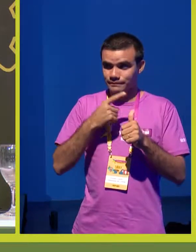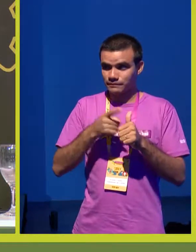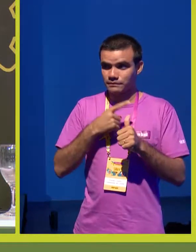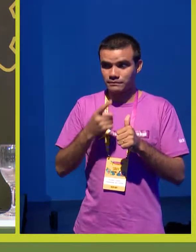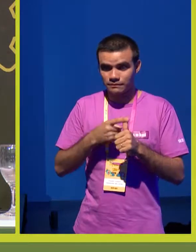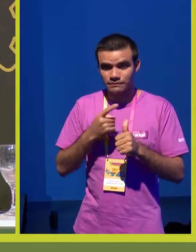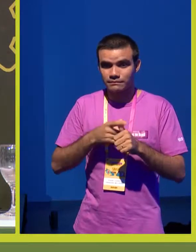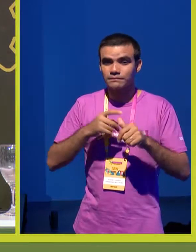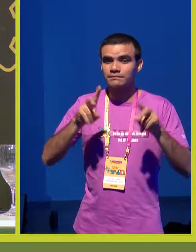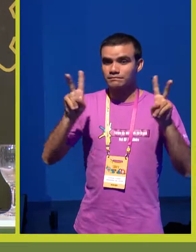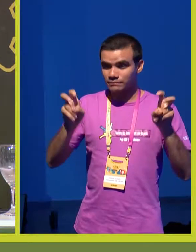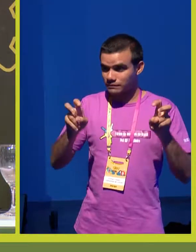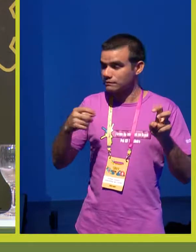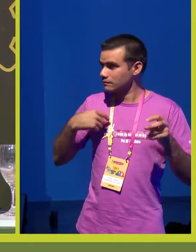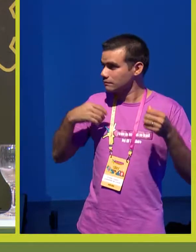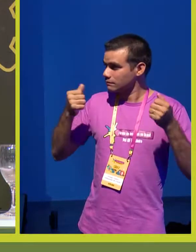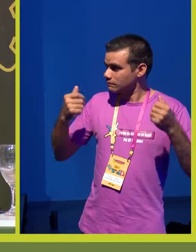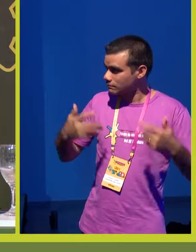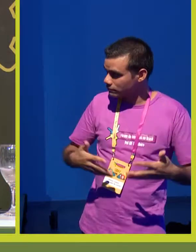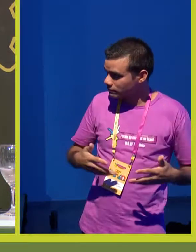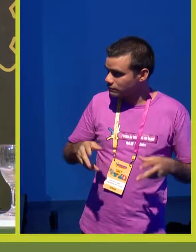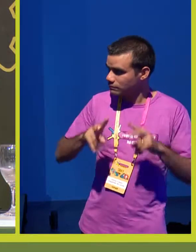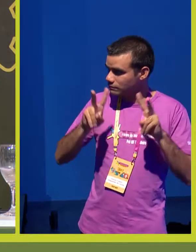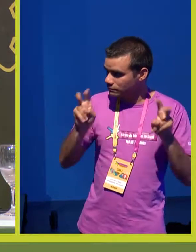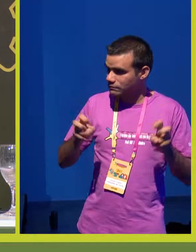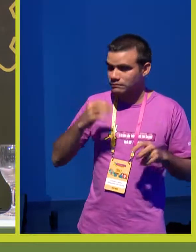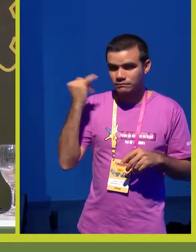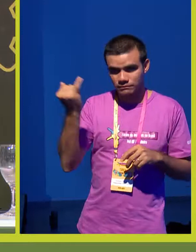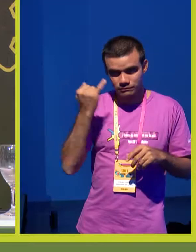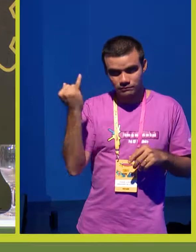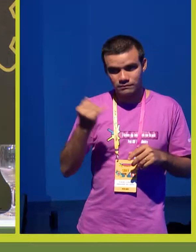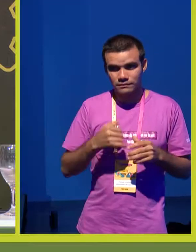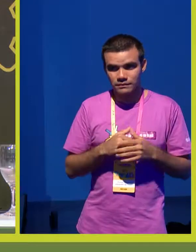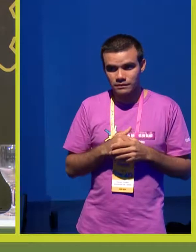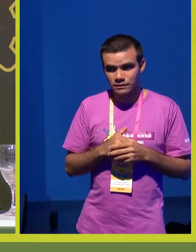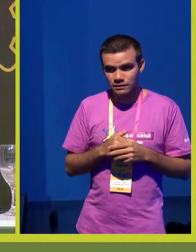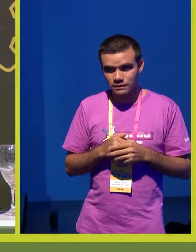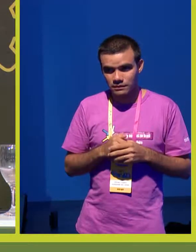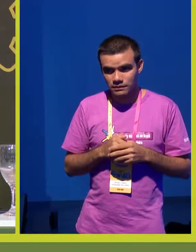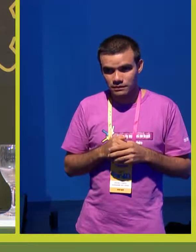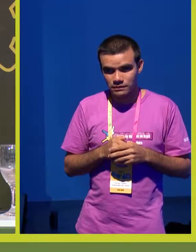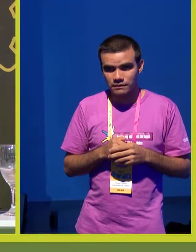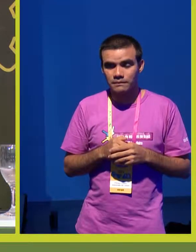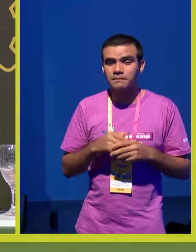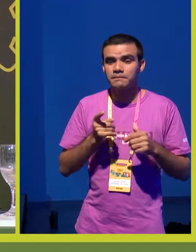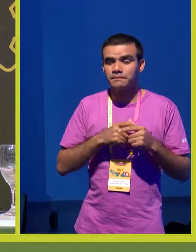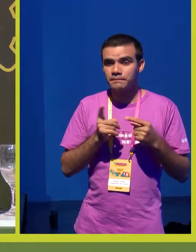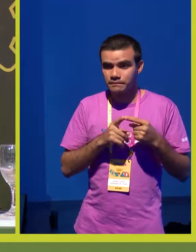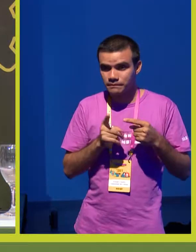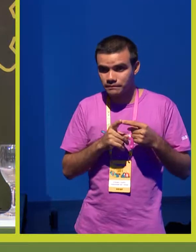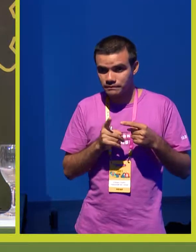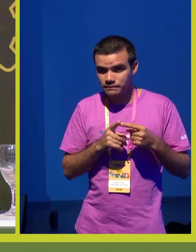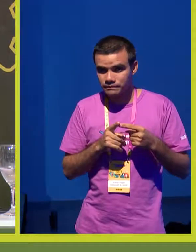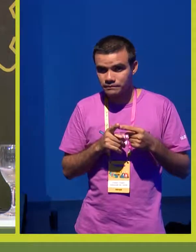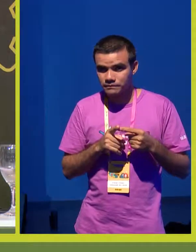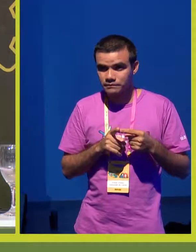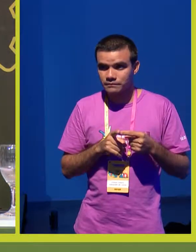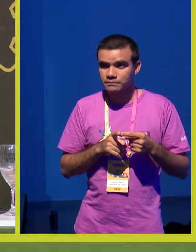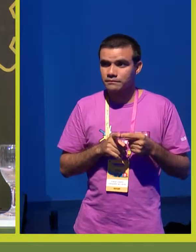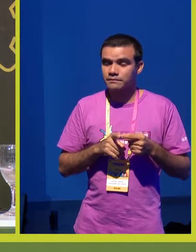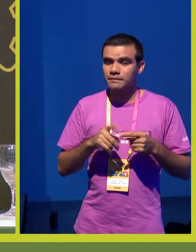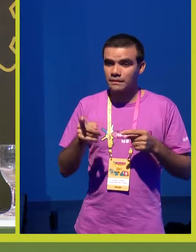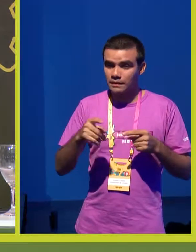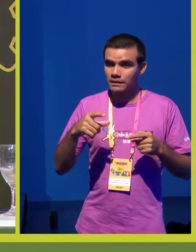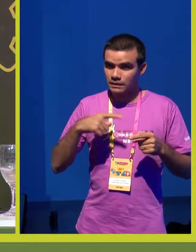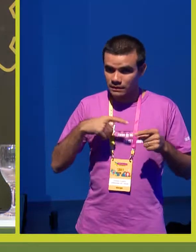a questão, então eu vou comentar alguns pontos desses PLs que eu acho que são importantes em relação a isso que a gente está discutindo aqui. primeiro, eles pretendem